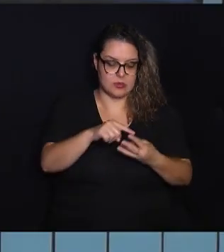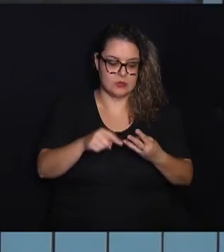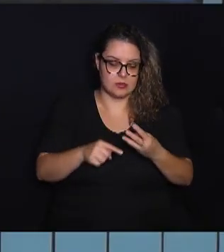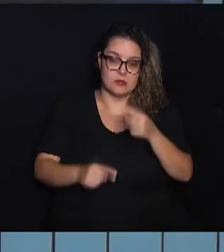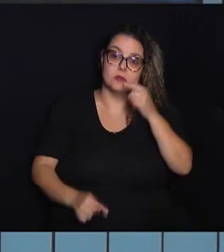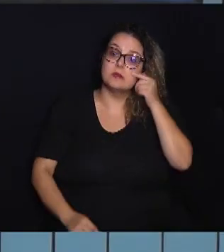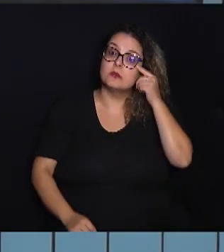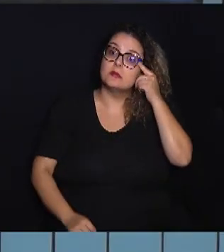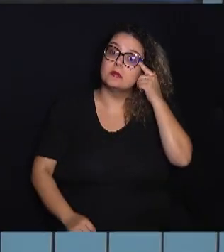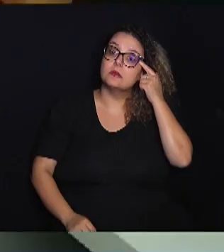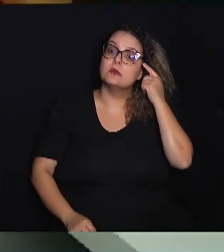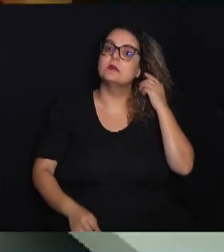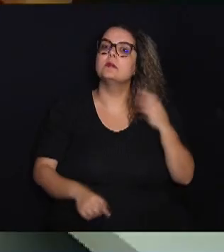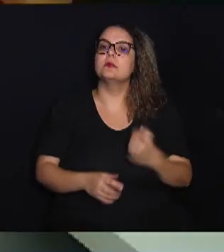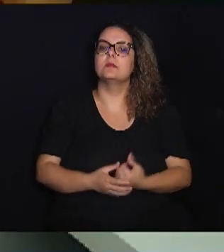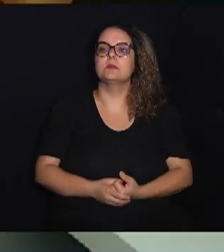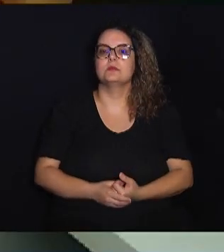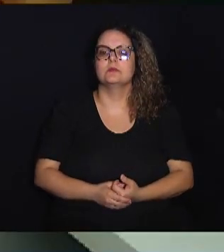pontos.